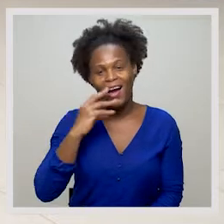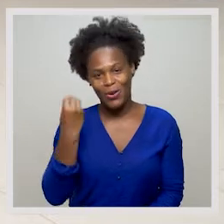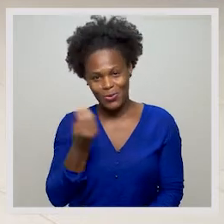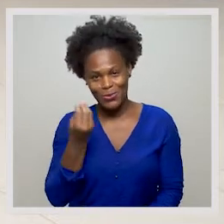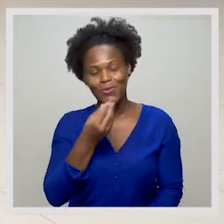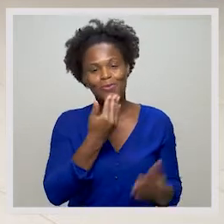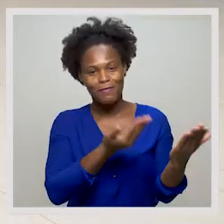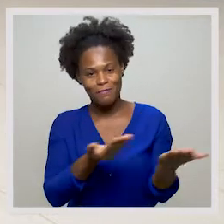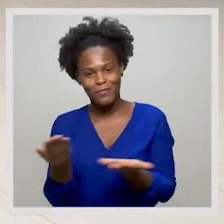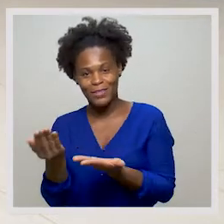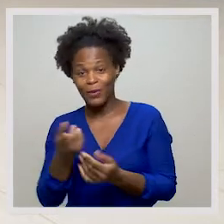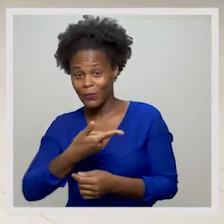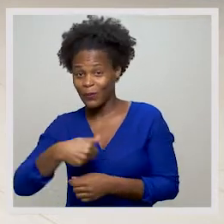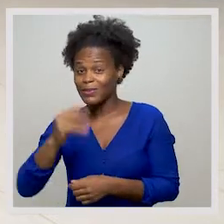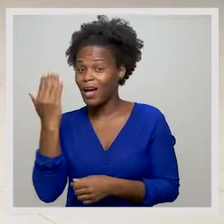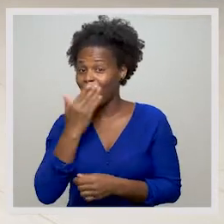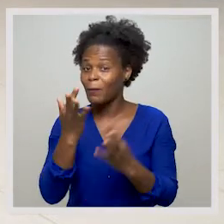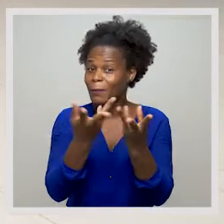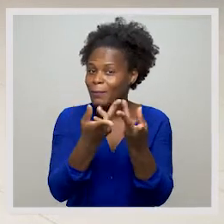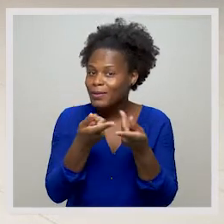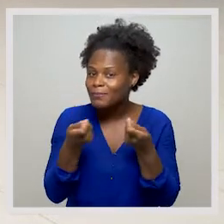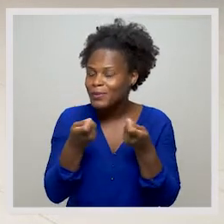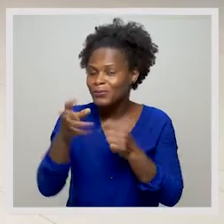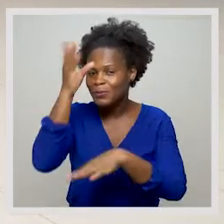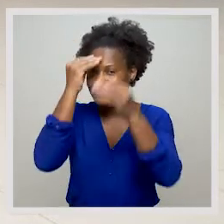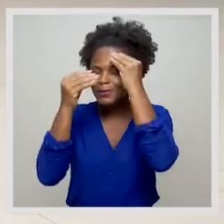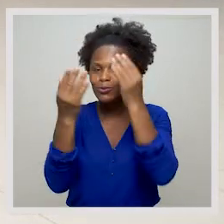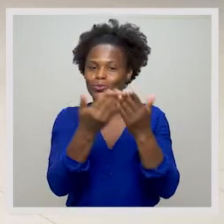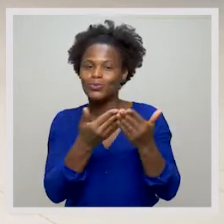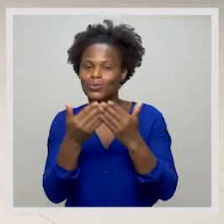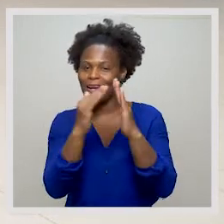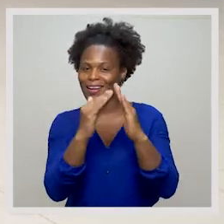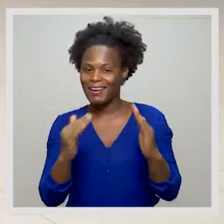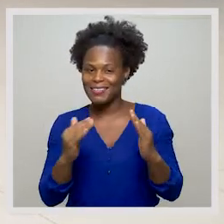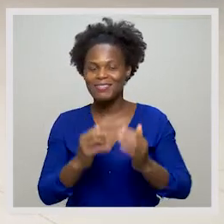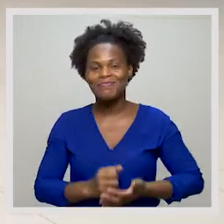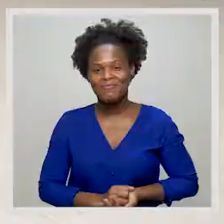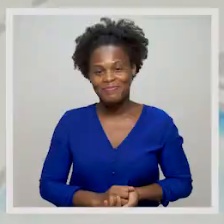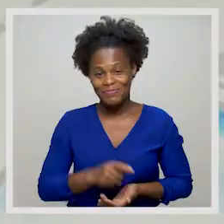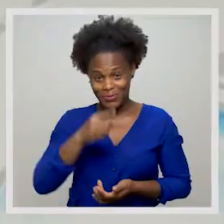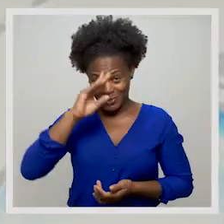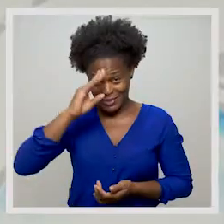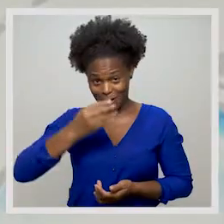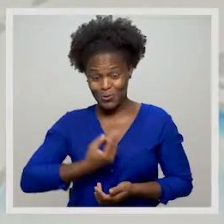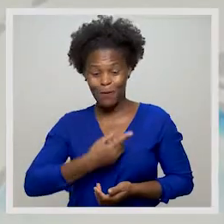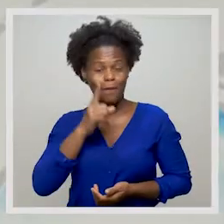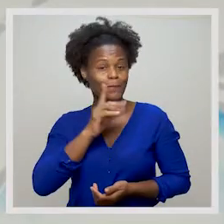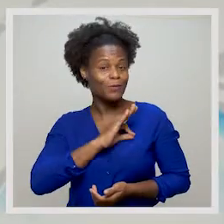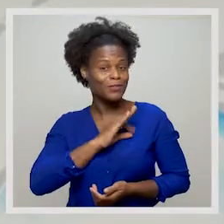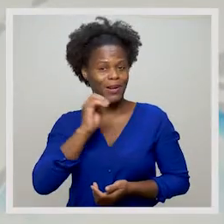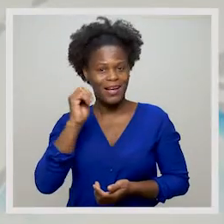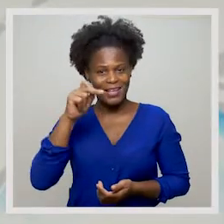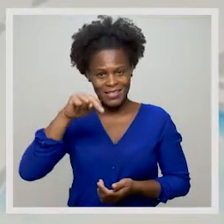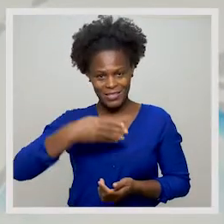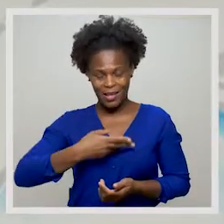Olá, alunos! Sejam bem-vindos à nossa aula de matemática do Aprender e Estudar em Casa. Já sabe, sou a professora